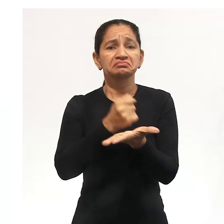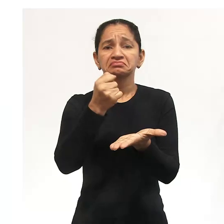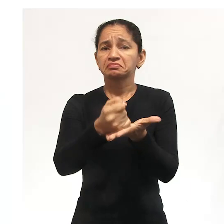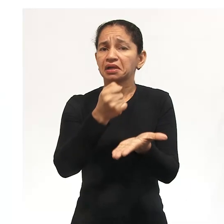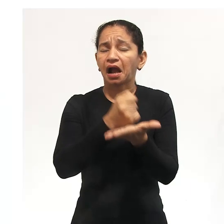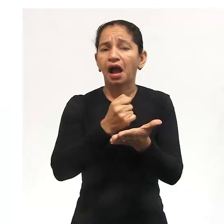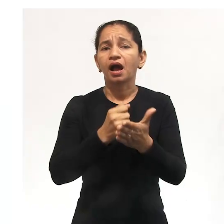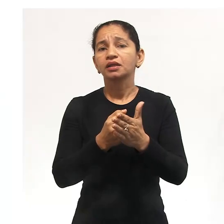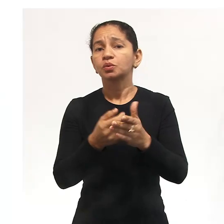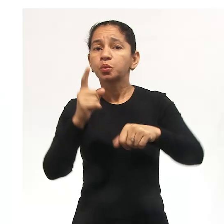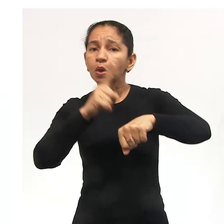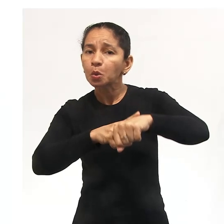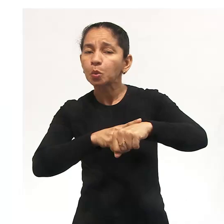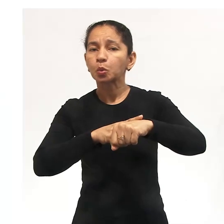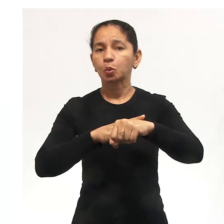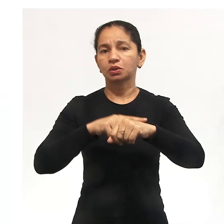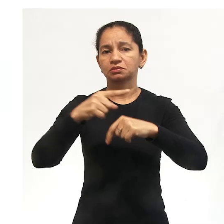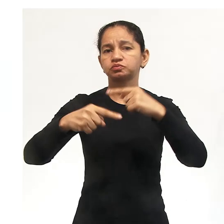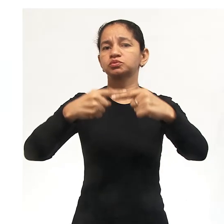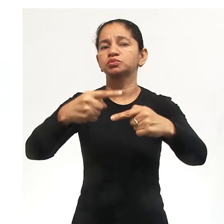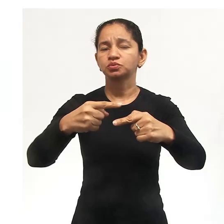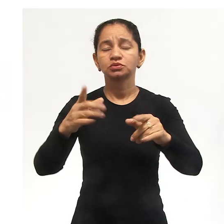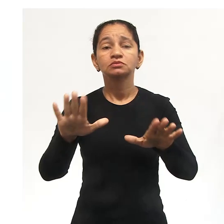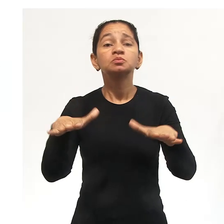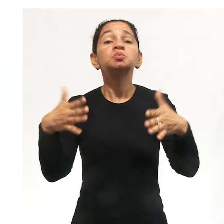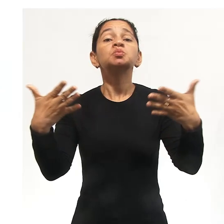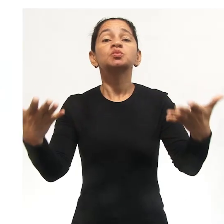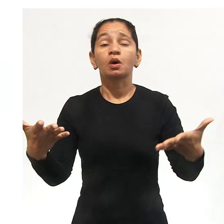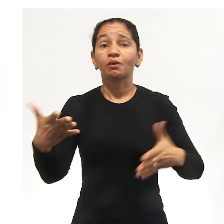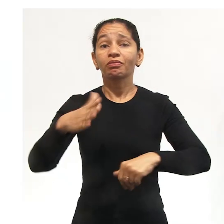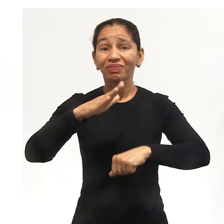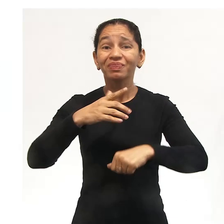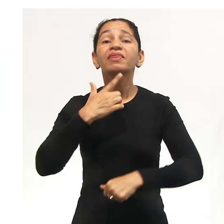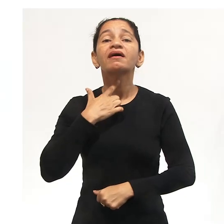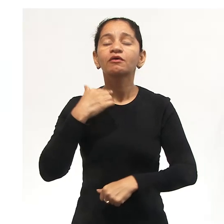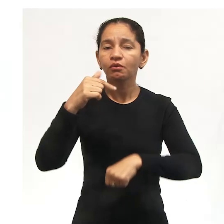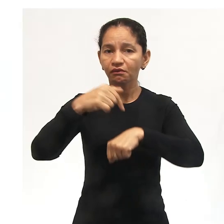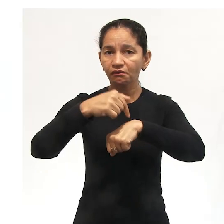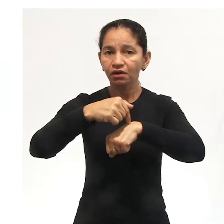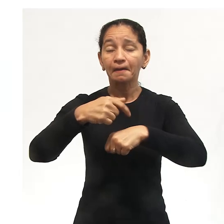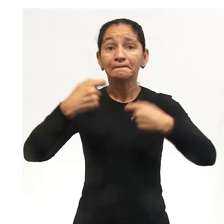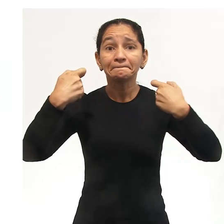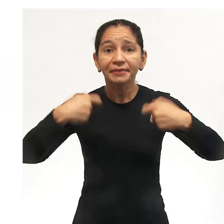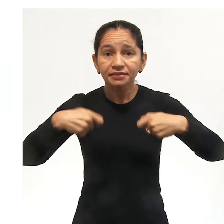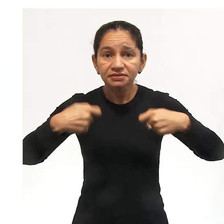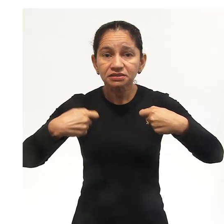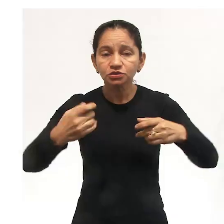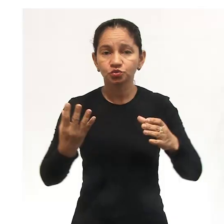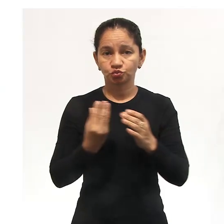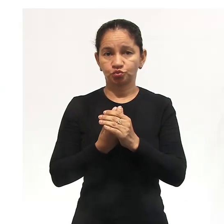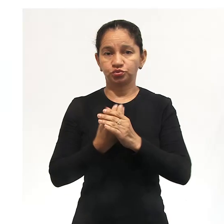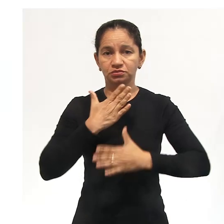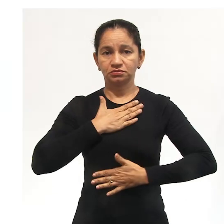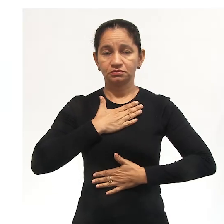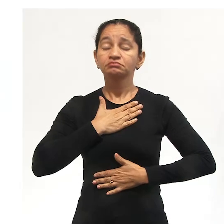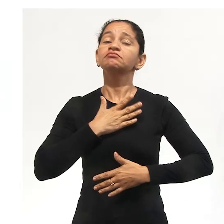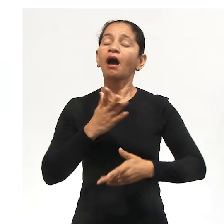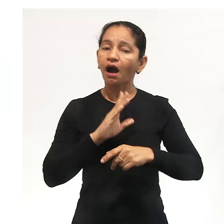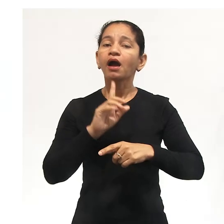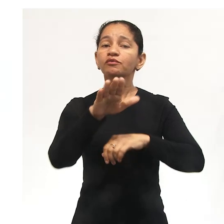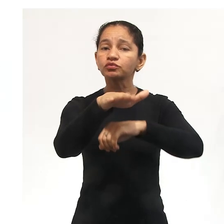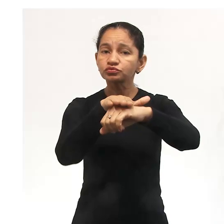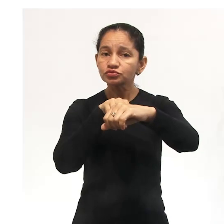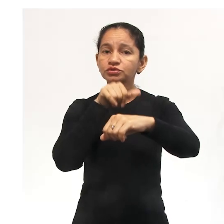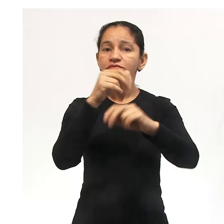que quando ela tiver a necessidade, ela pode ir lá e contratar. Obviamente que ela vai ter que respeitar